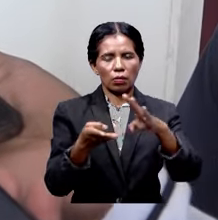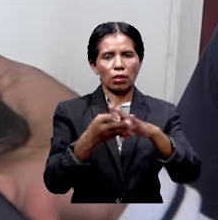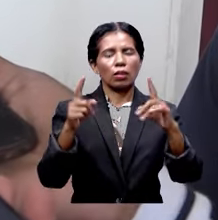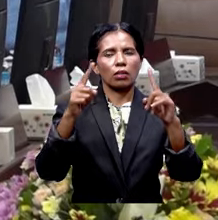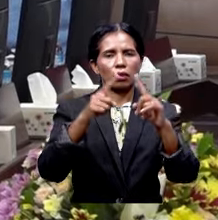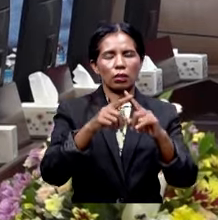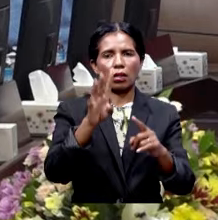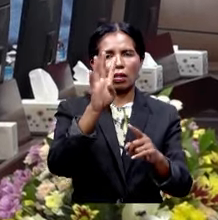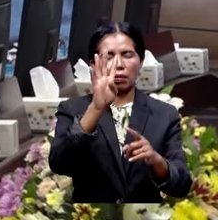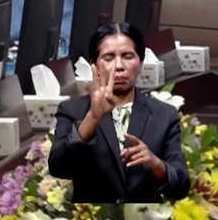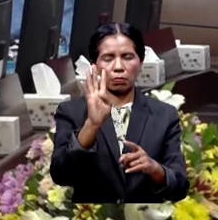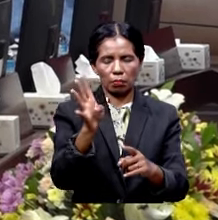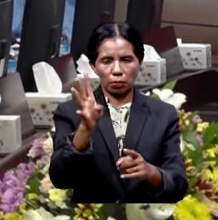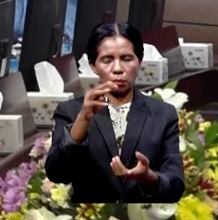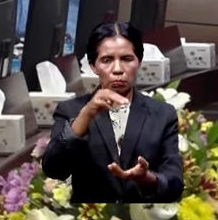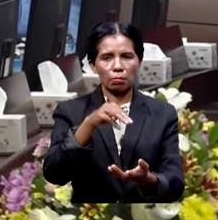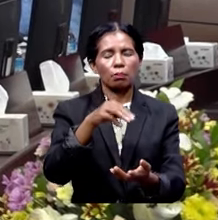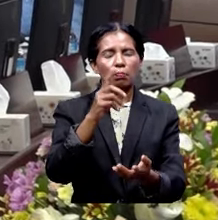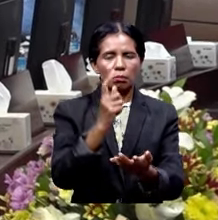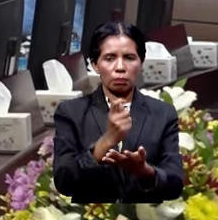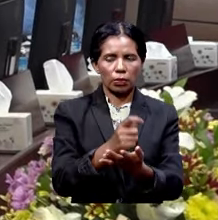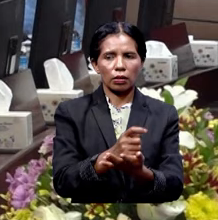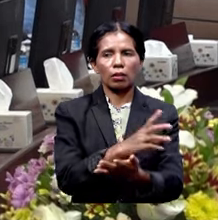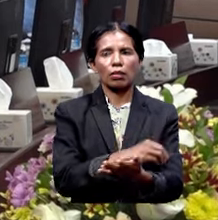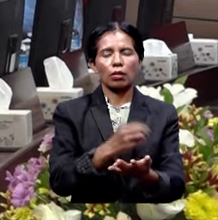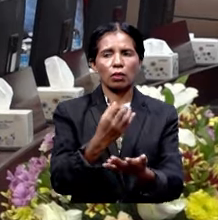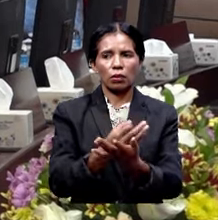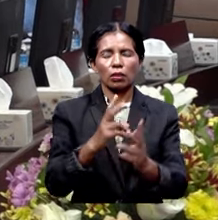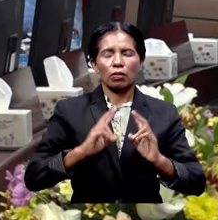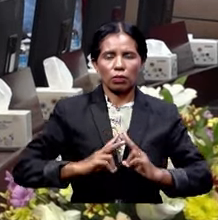tokon hatnulu i hanebe osan sirane mai husi osan